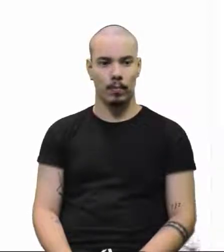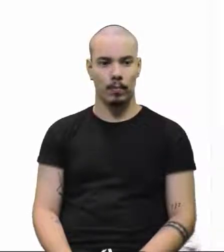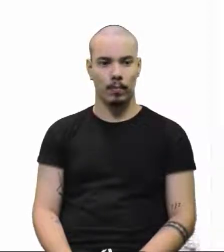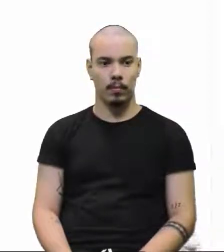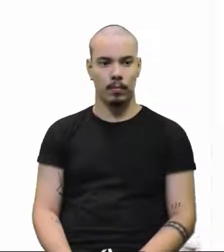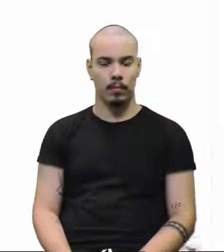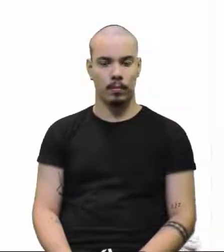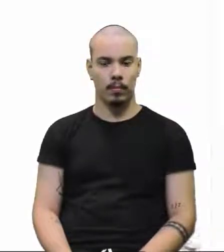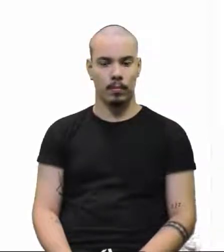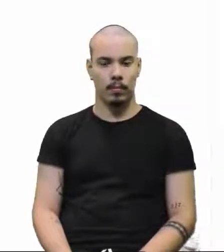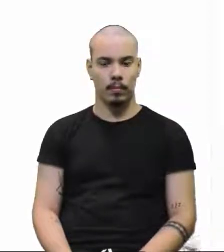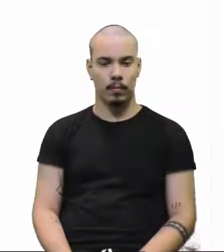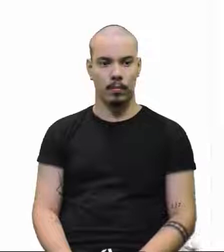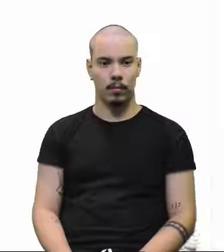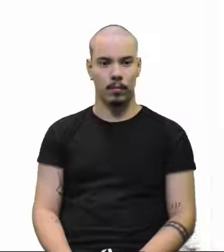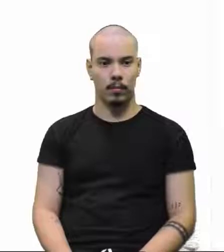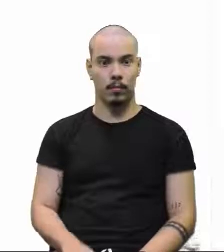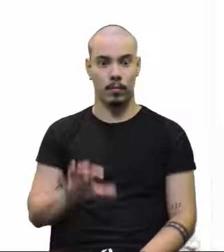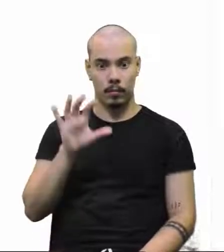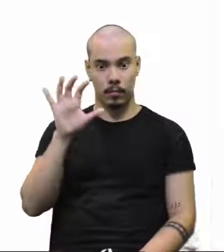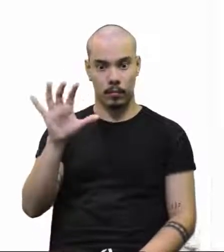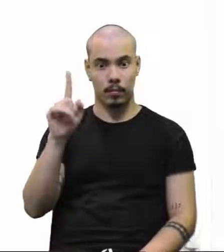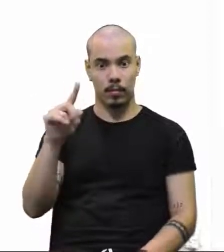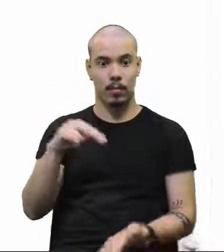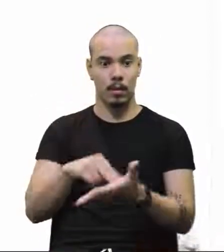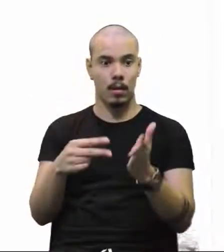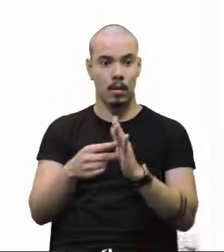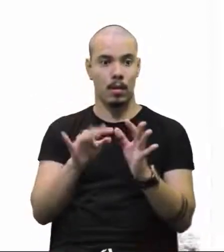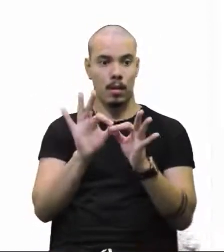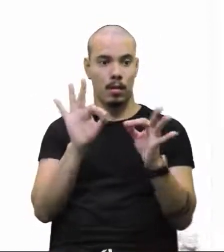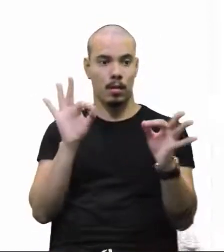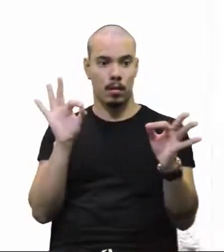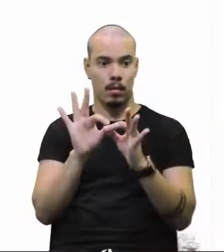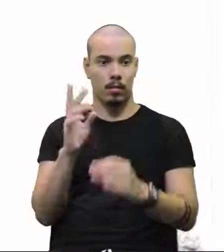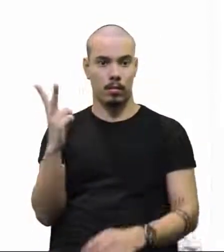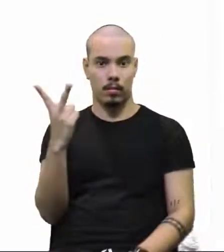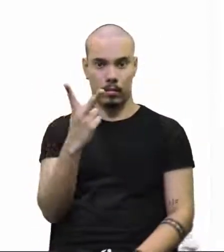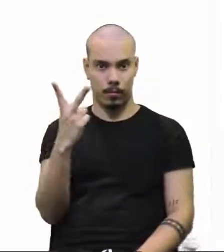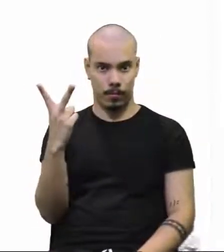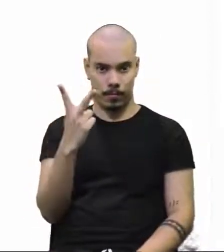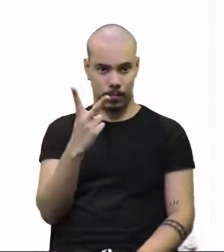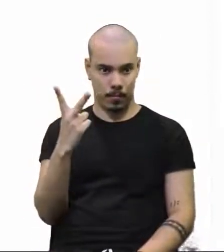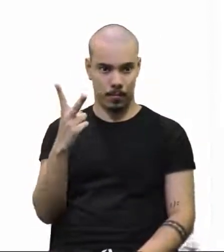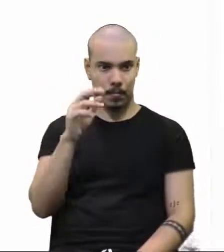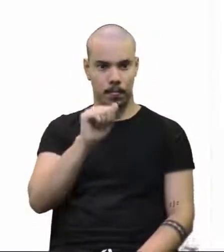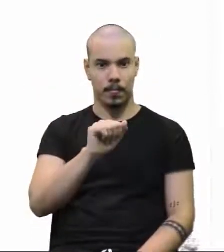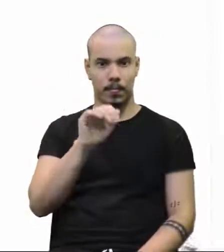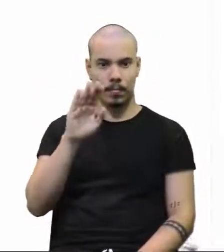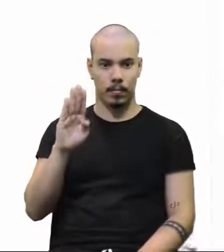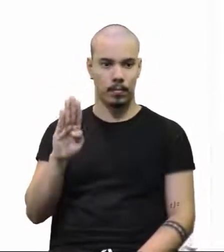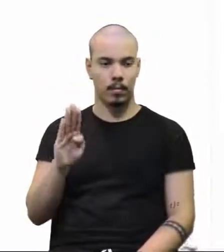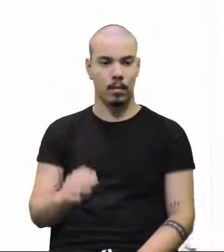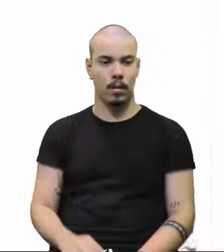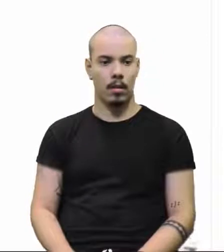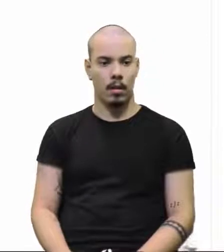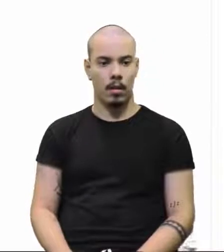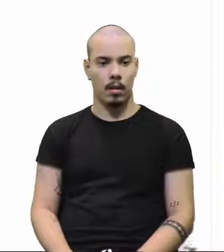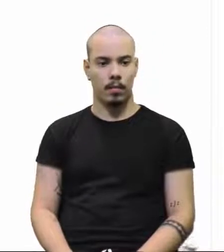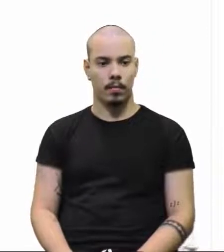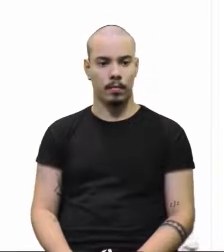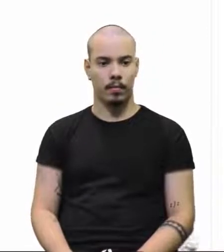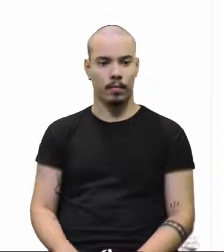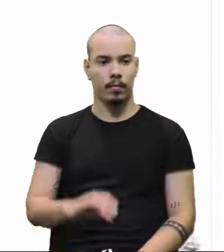e campo O magnético. comprimento dela é a prova de distância entre os dois pontos, né? Sim. AB, né? Isso. Então